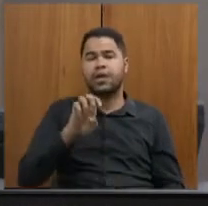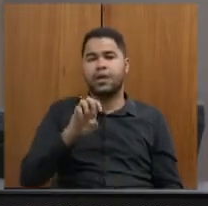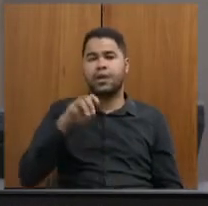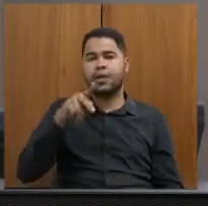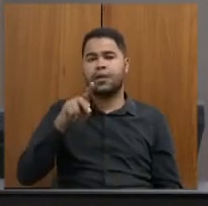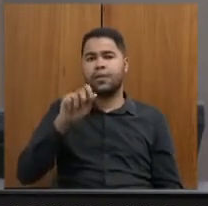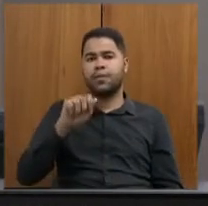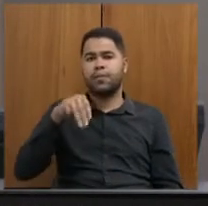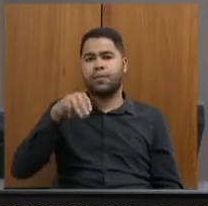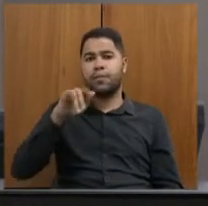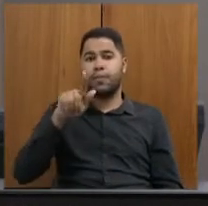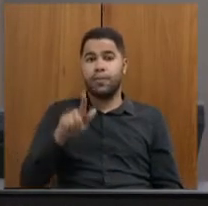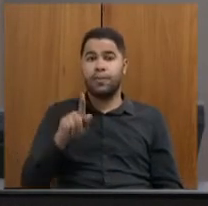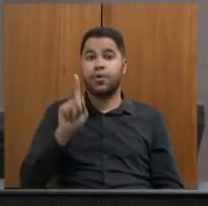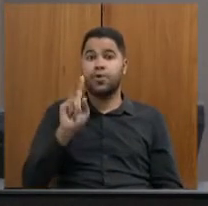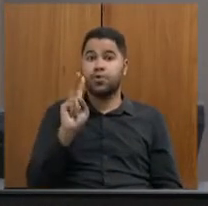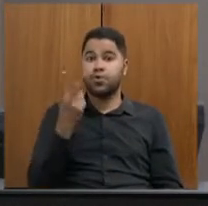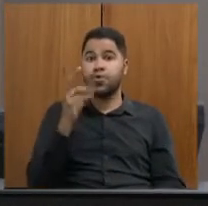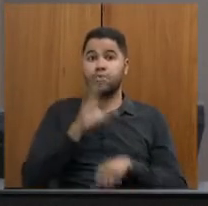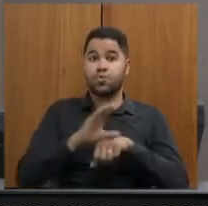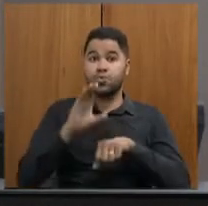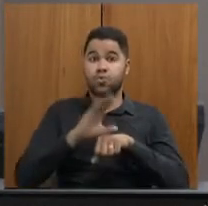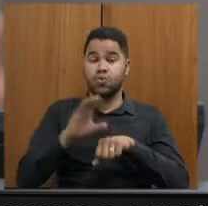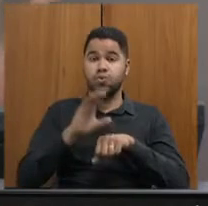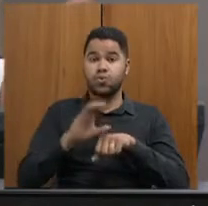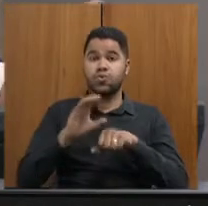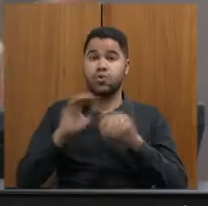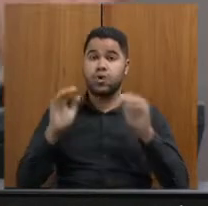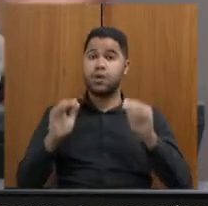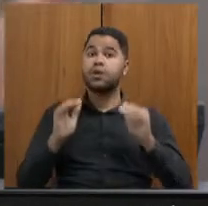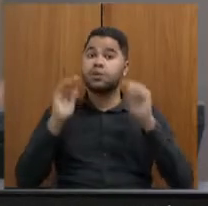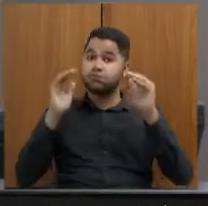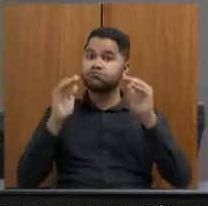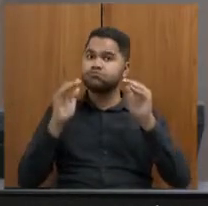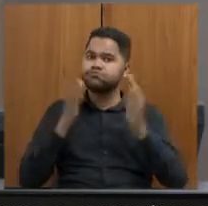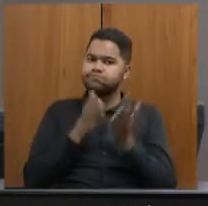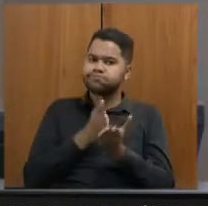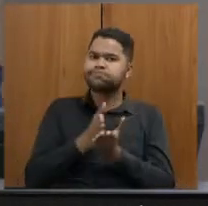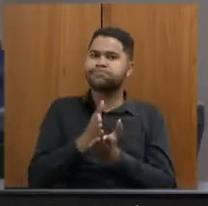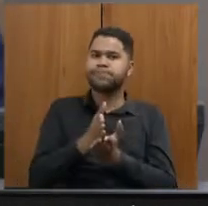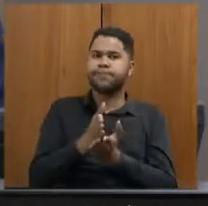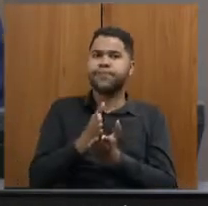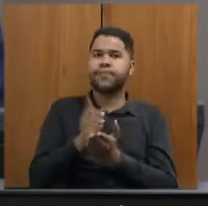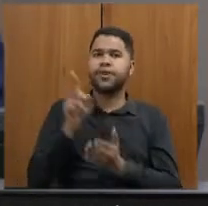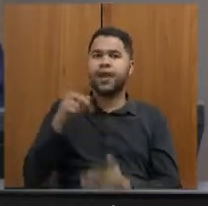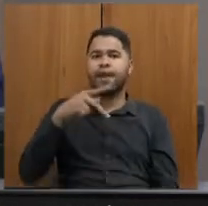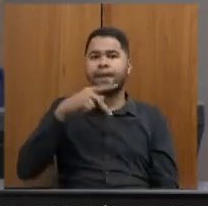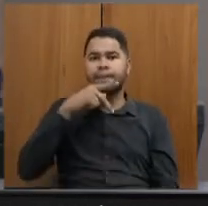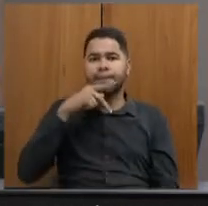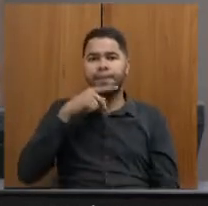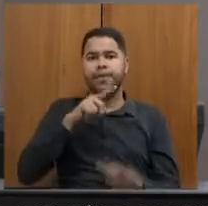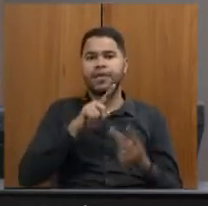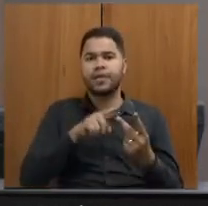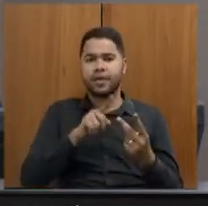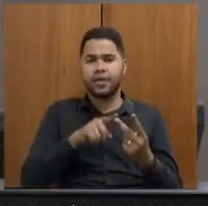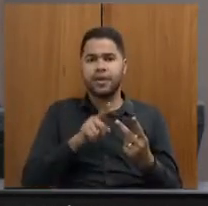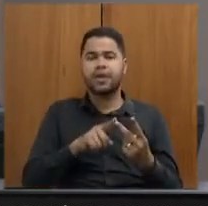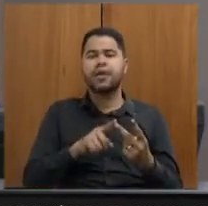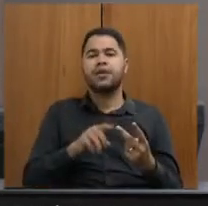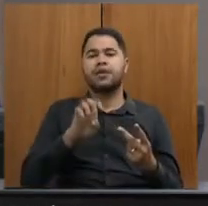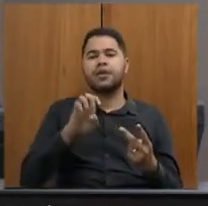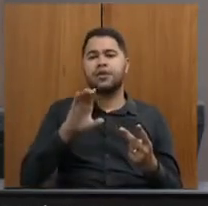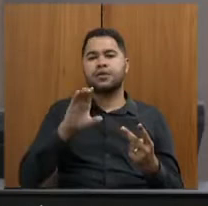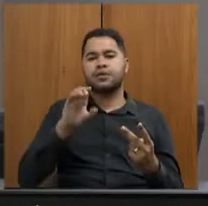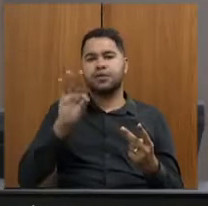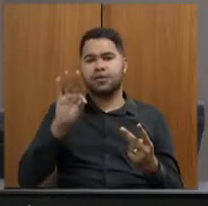o reconhecimento de dois cursos superiores curso de agricultura de precisão e Tang curso lá no lct da